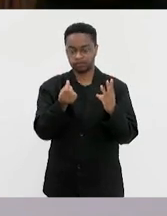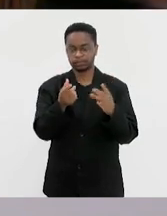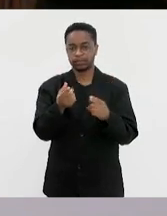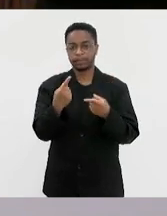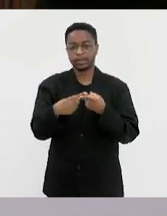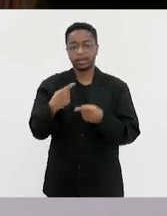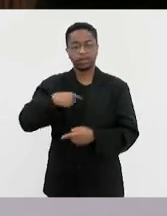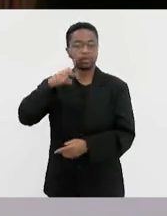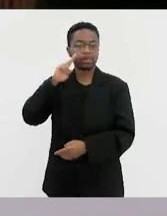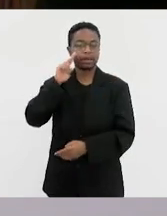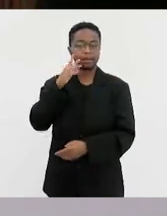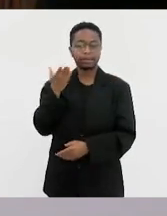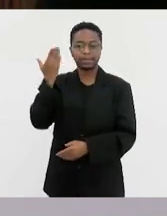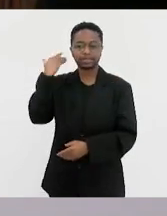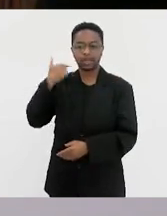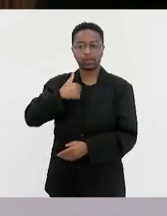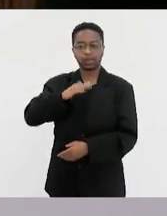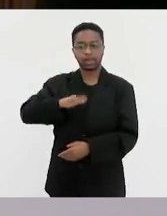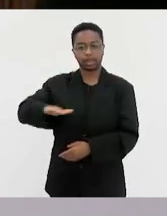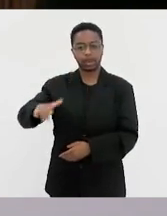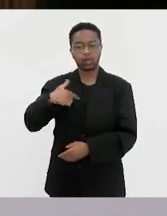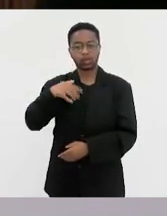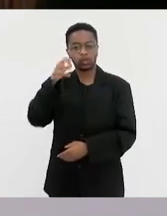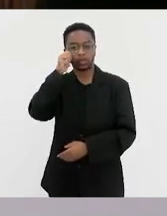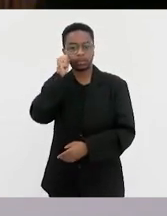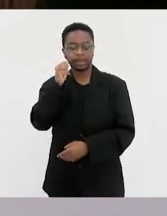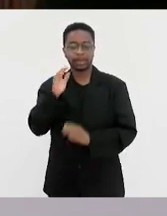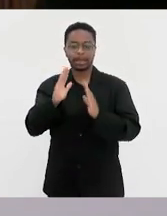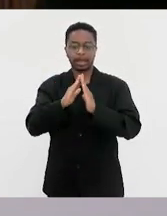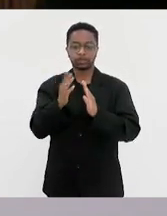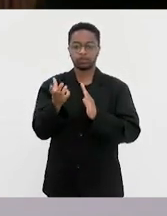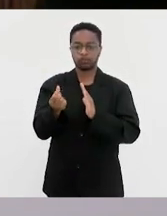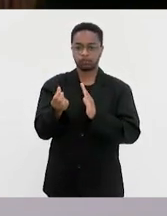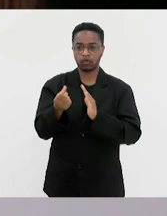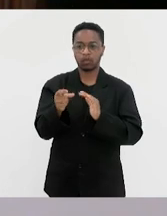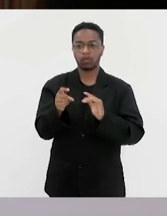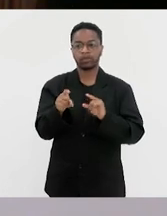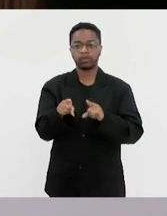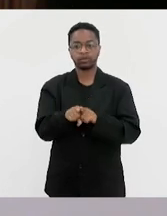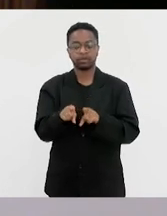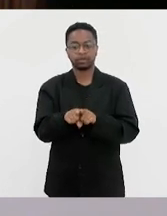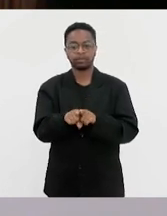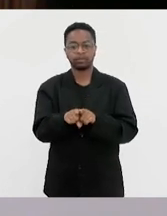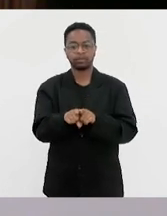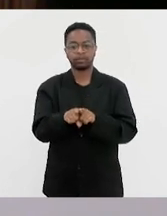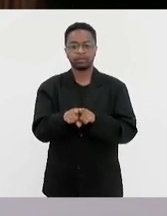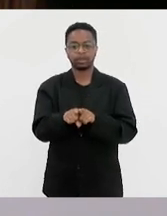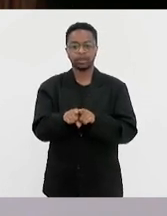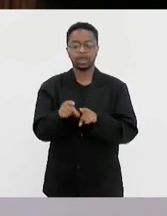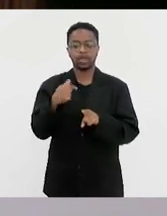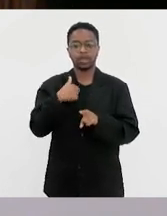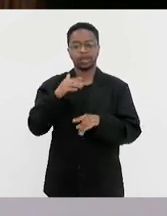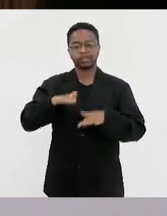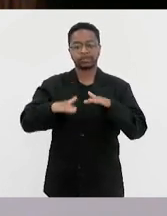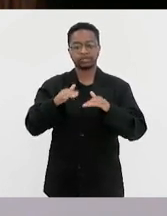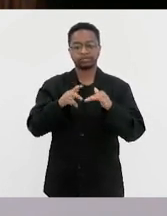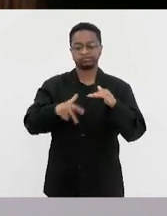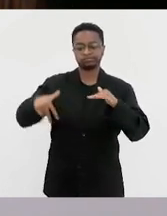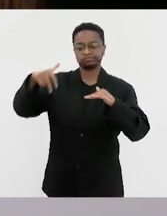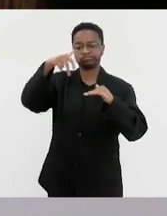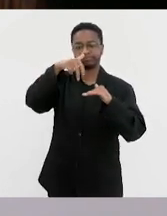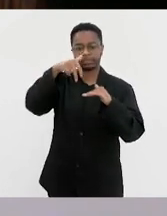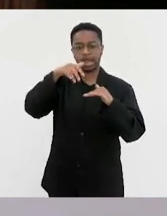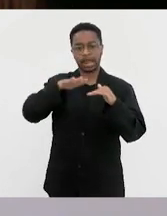quando eu era pequena, eu dormia na casa deles e eu subia para o segundo andar da